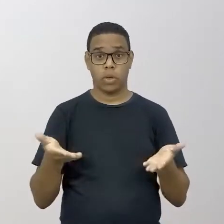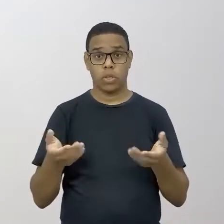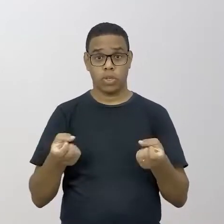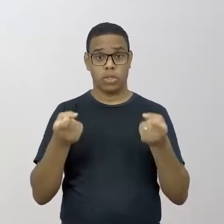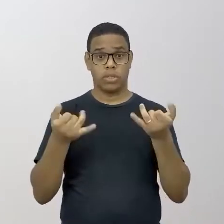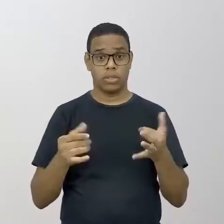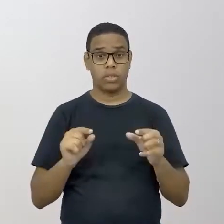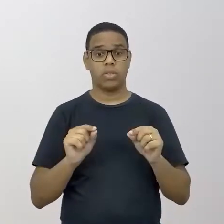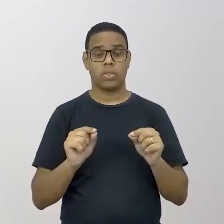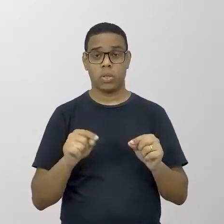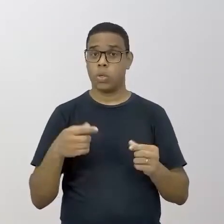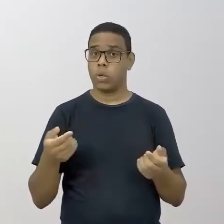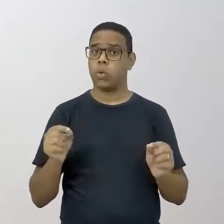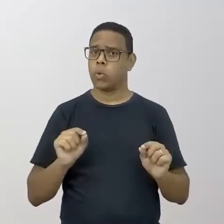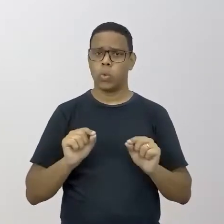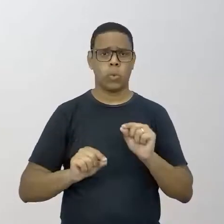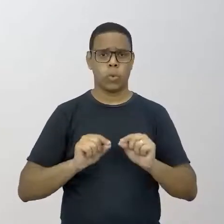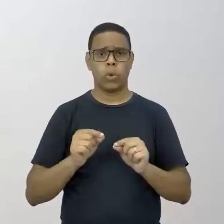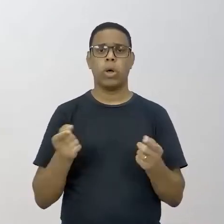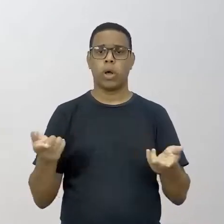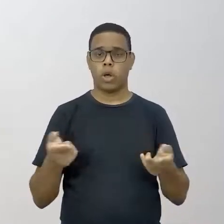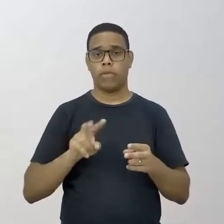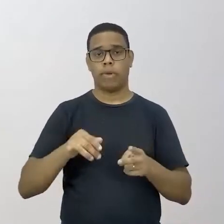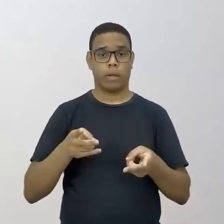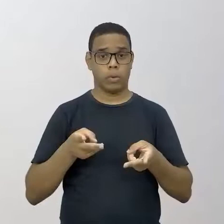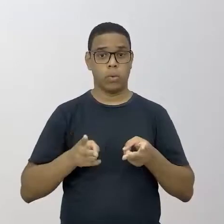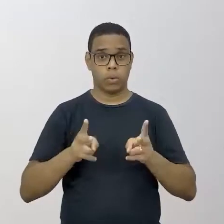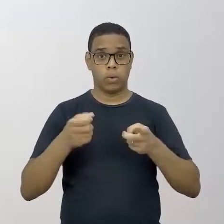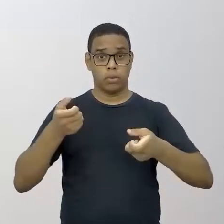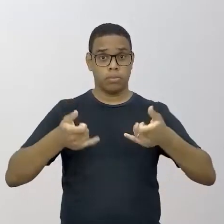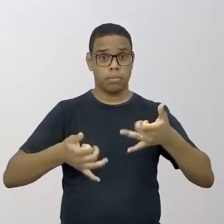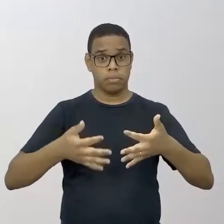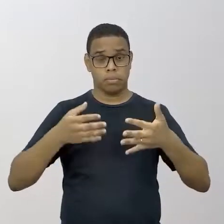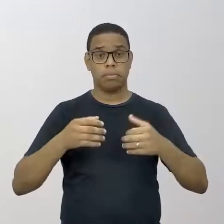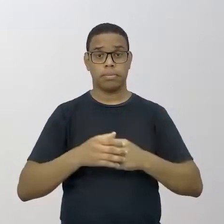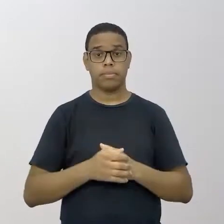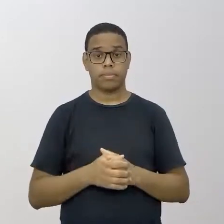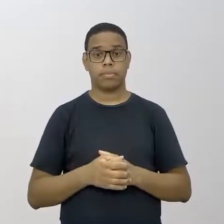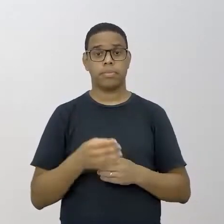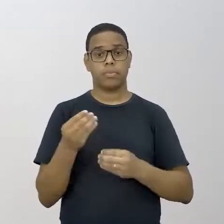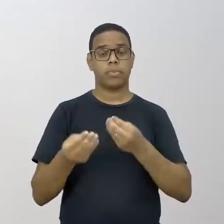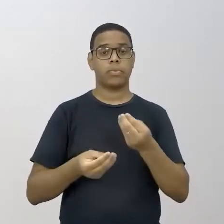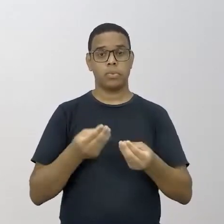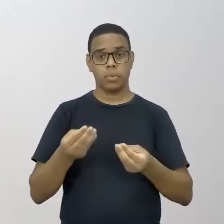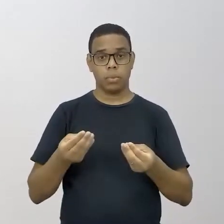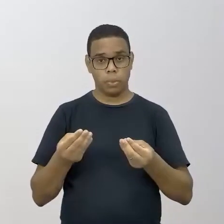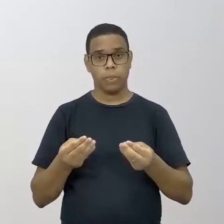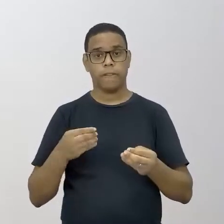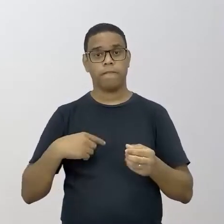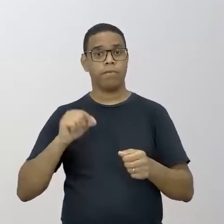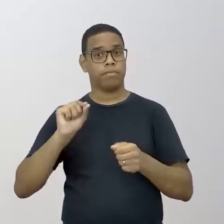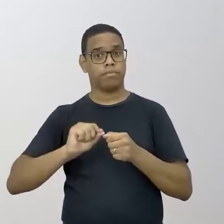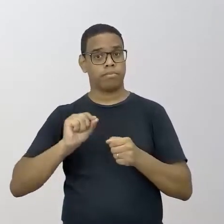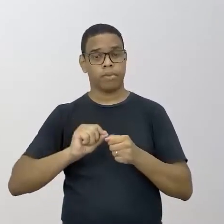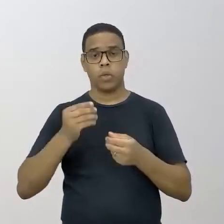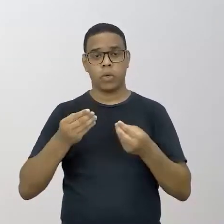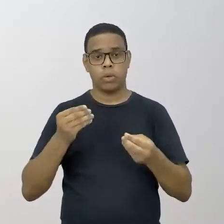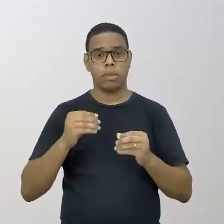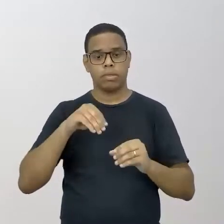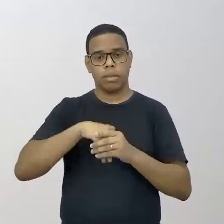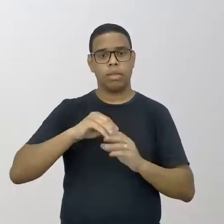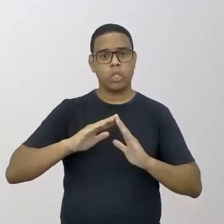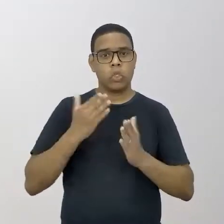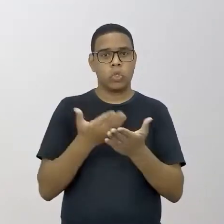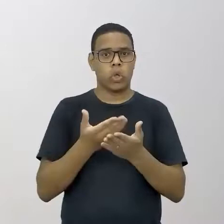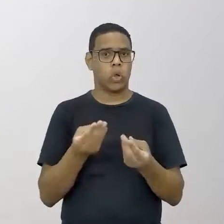que exatamente? Nós vamos dar continuidade falando de como realizar isso na escola,